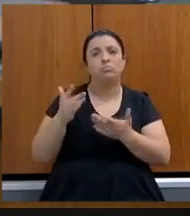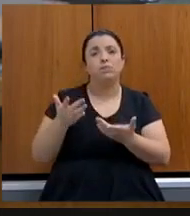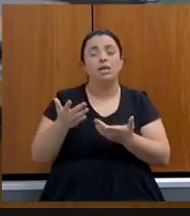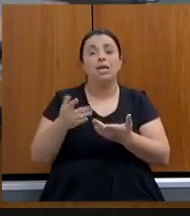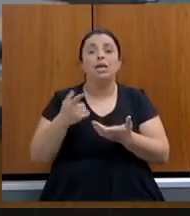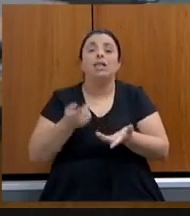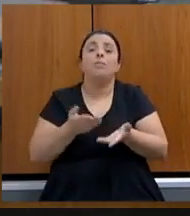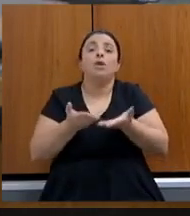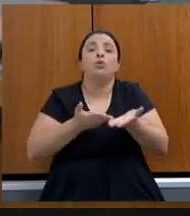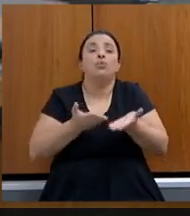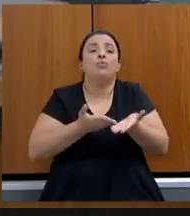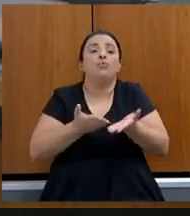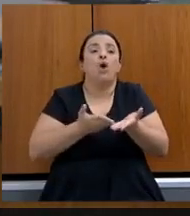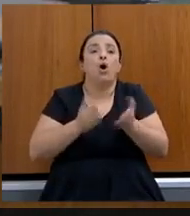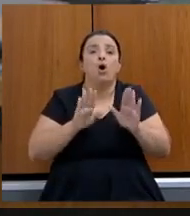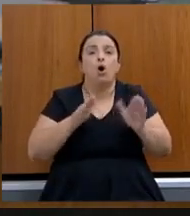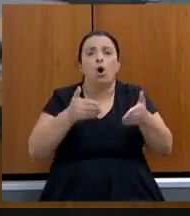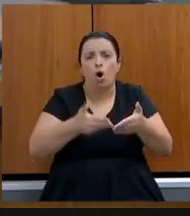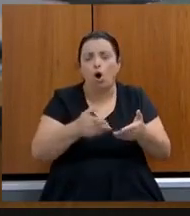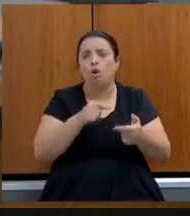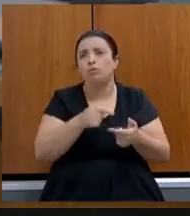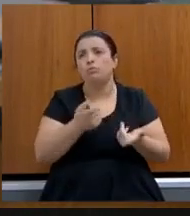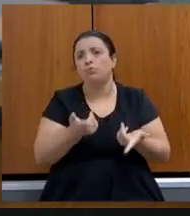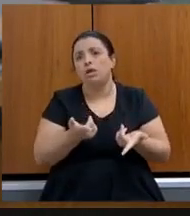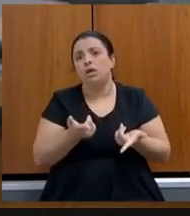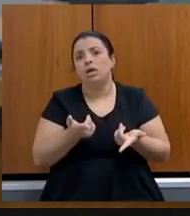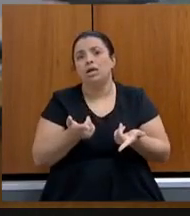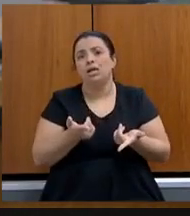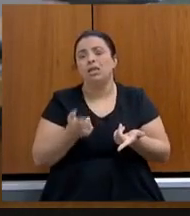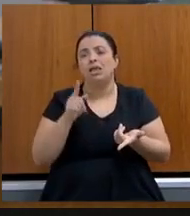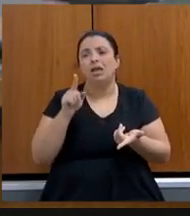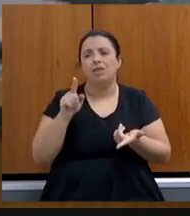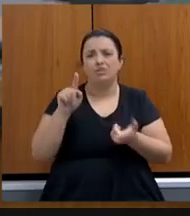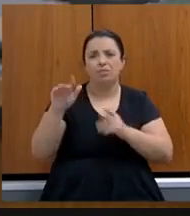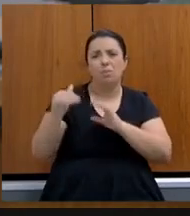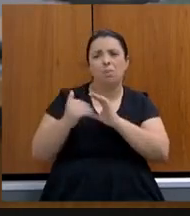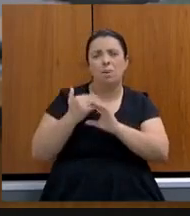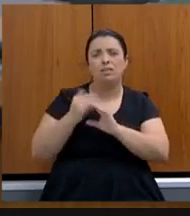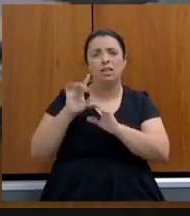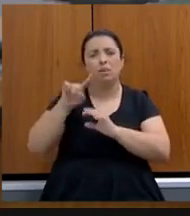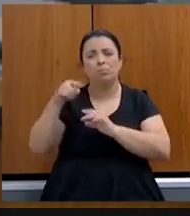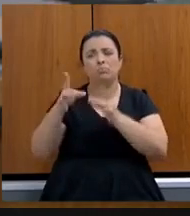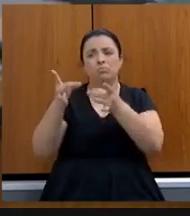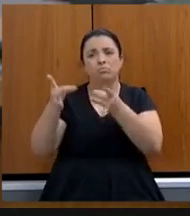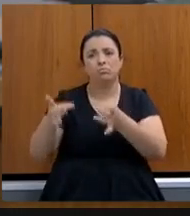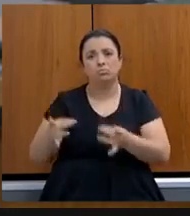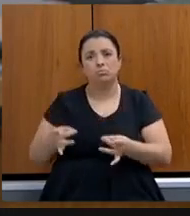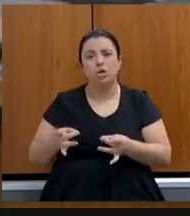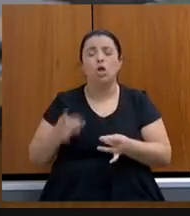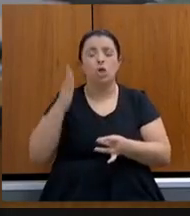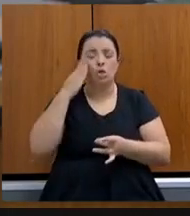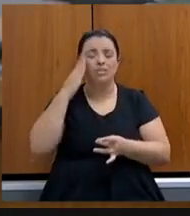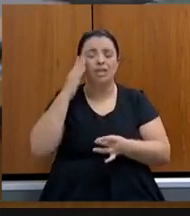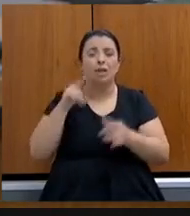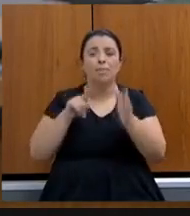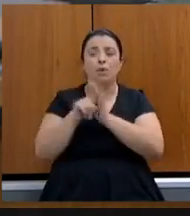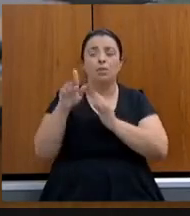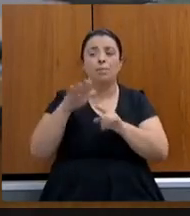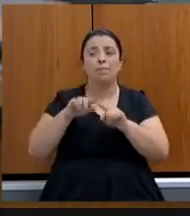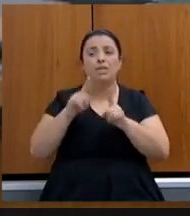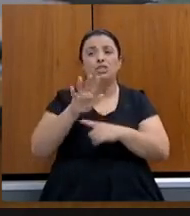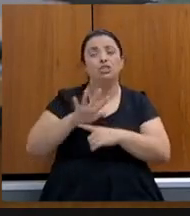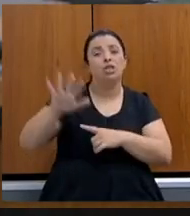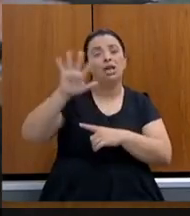pediria a gentileza se não for incômodo de me mandar especificamente porque a pergunta foi é mais genérica mas eu sei que era preocupação em relação ao tempo